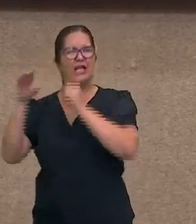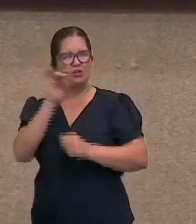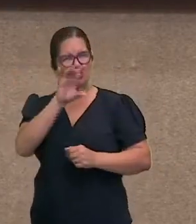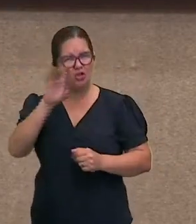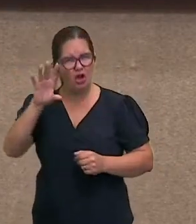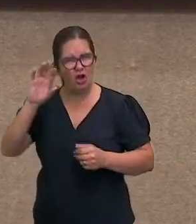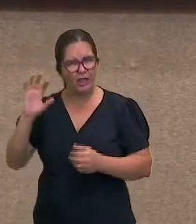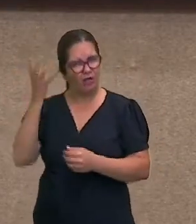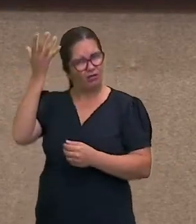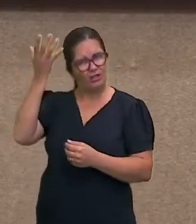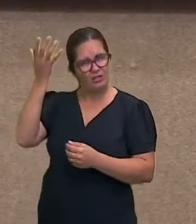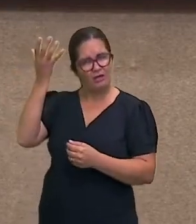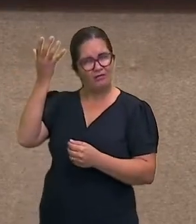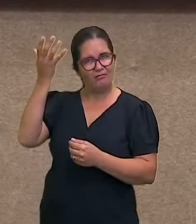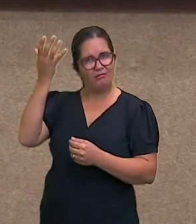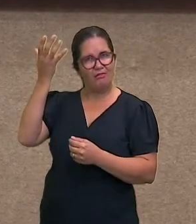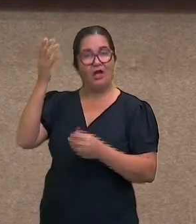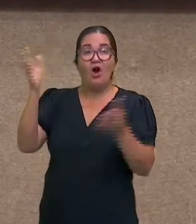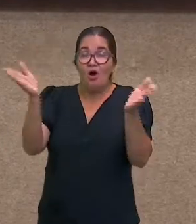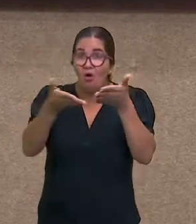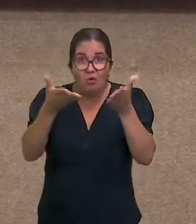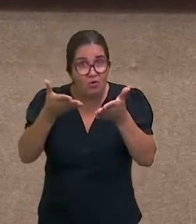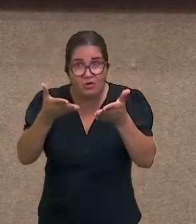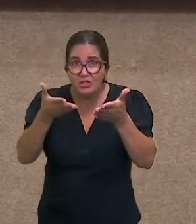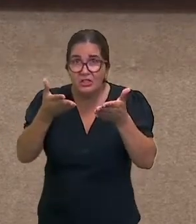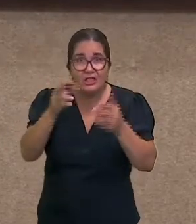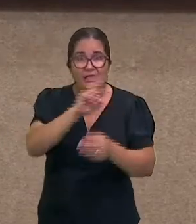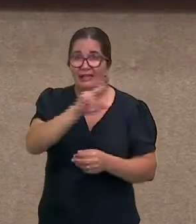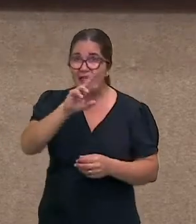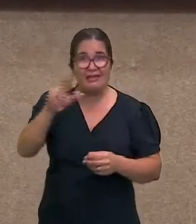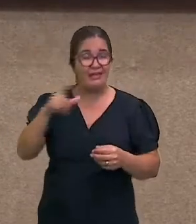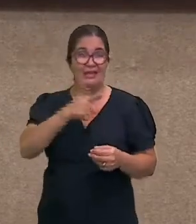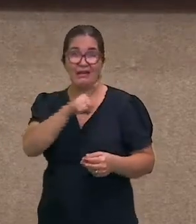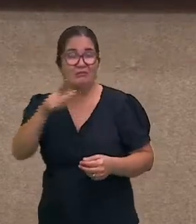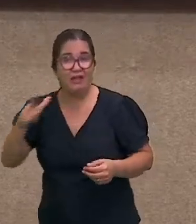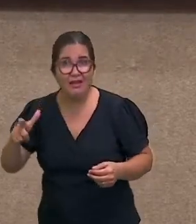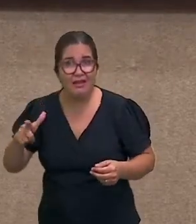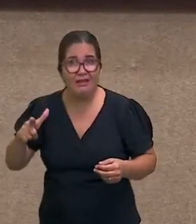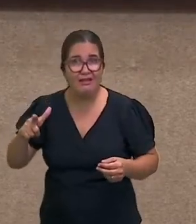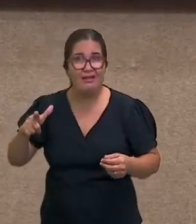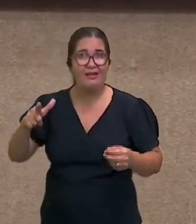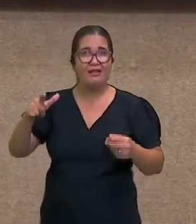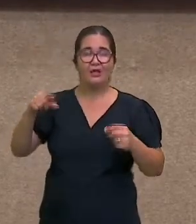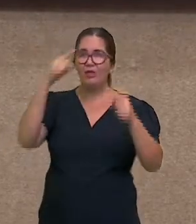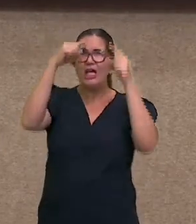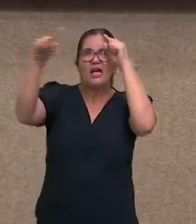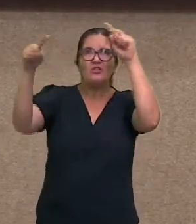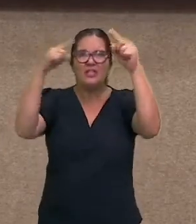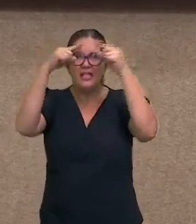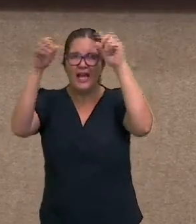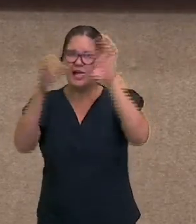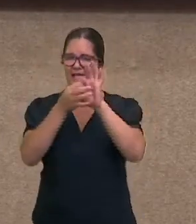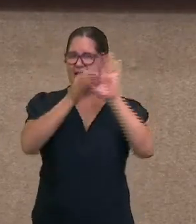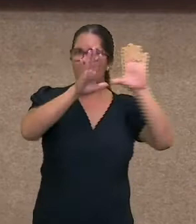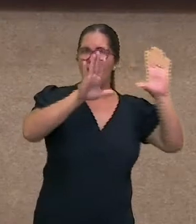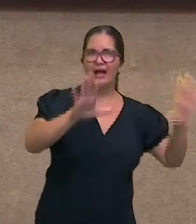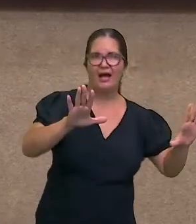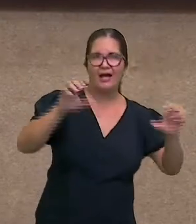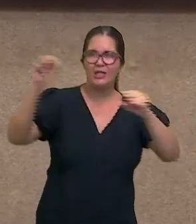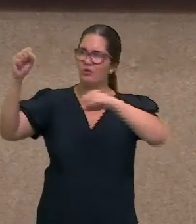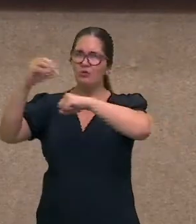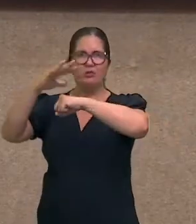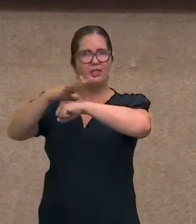ver? Será possível dizer que as ideias iluministas e os valores liberais